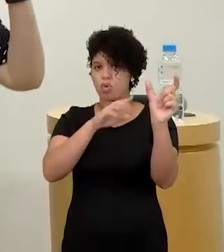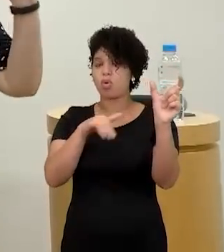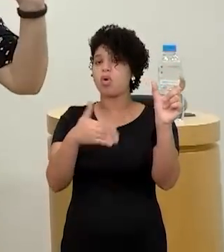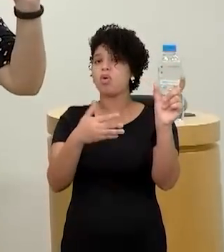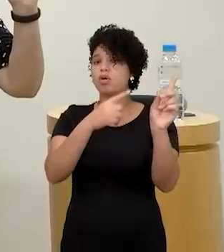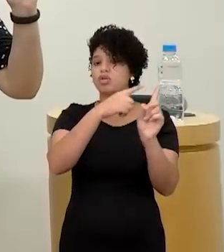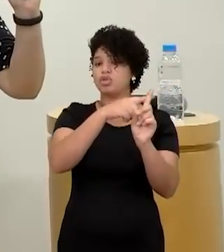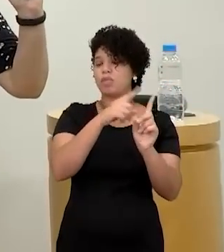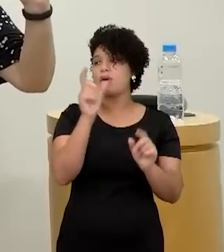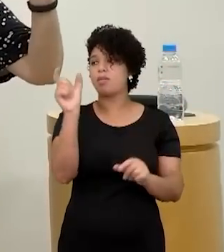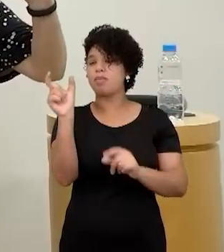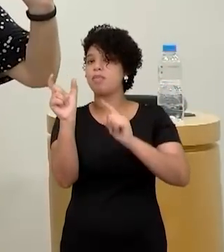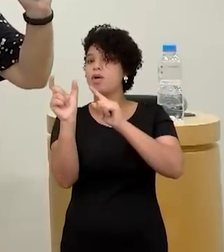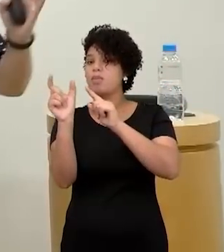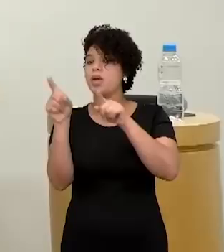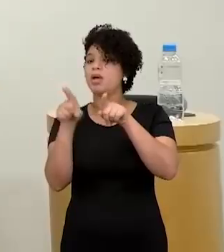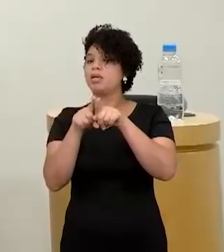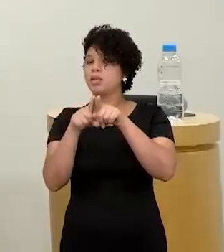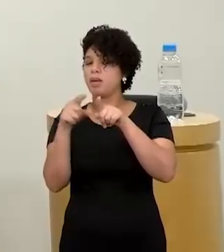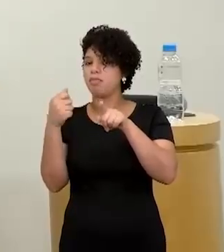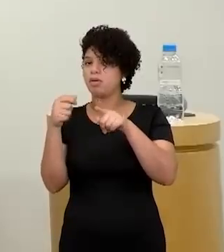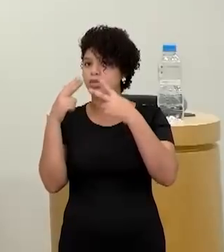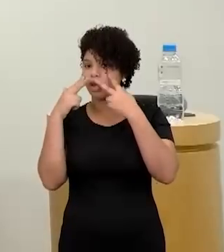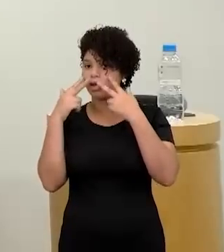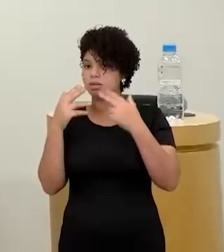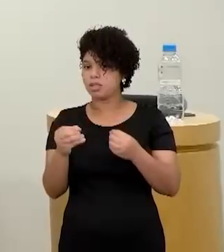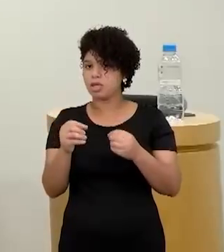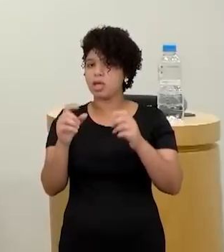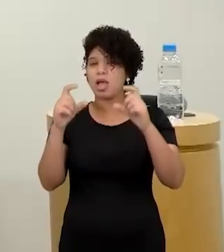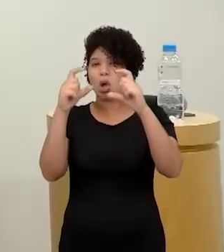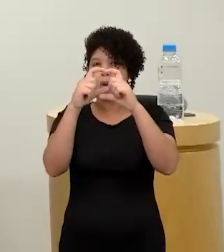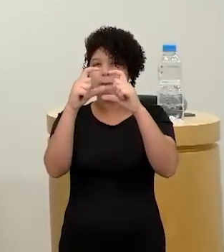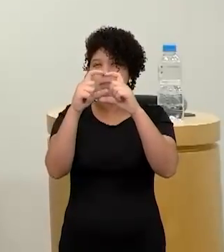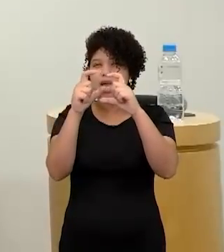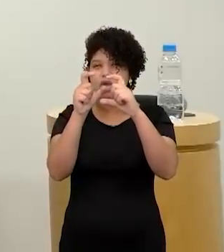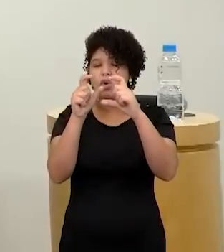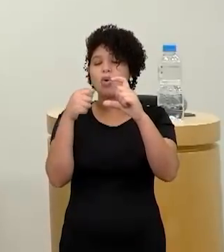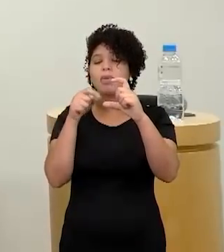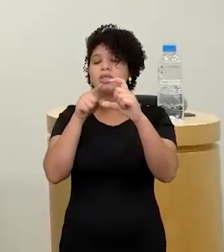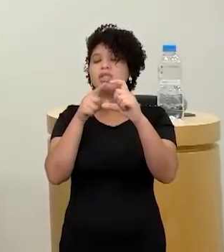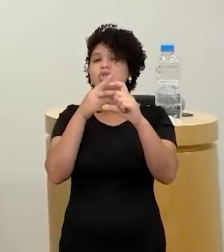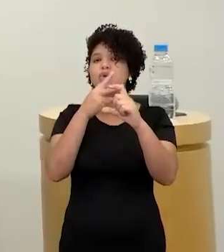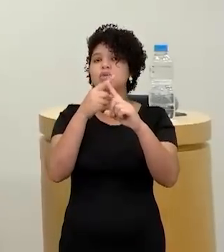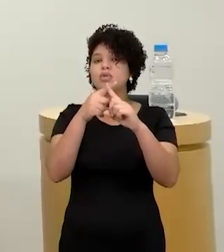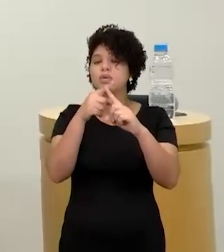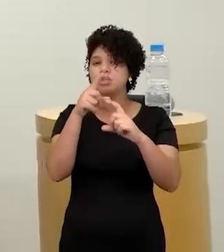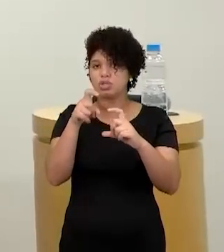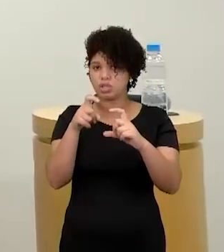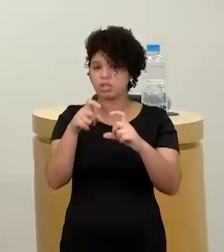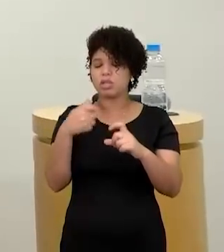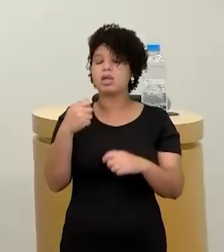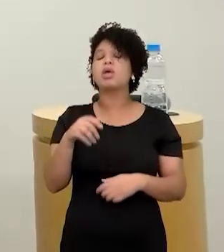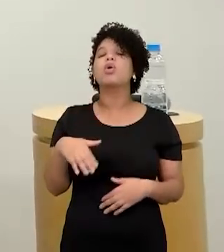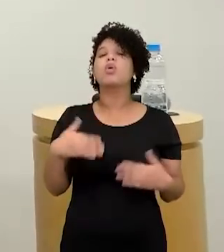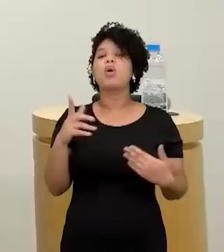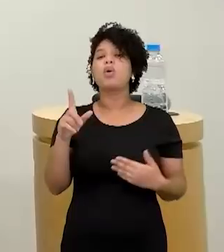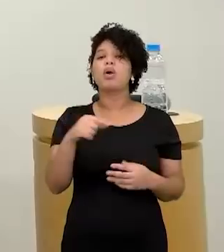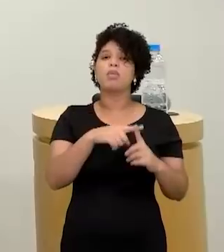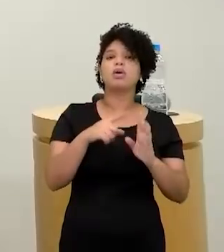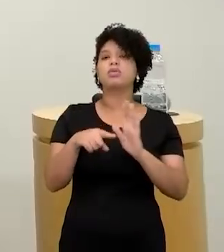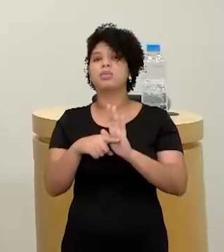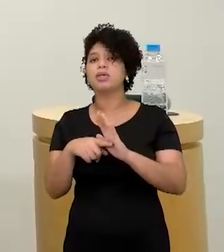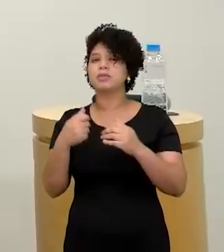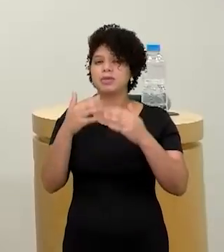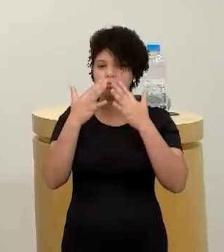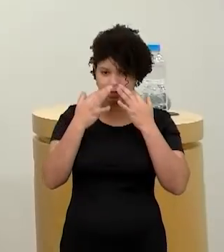ponta, quadrado do segundo na outra ponta, e no meio um termo vezes o outro vezes 2. E o sinal desse termo do meio depende do